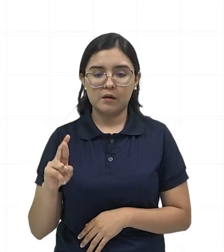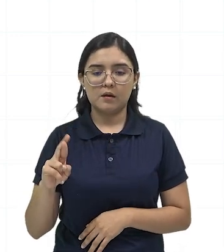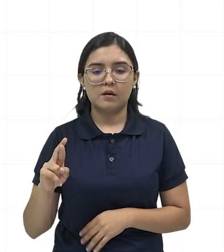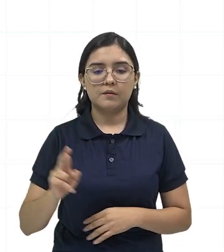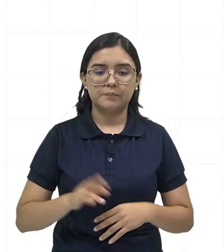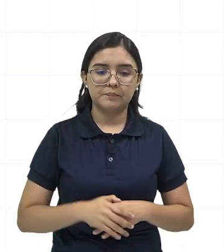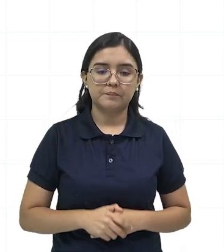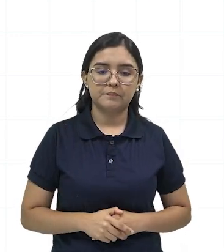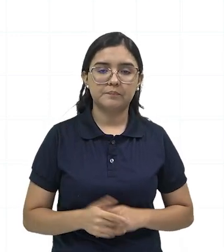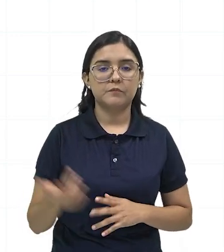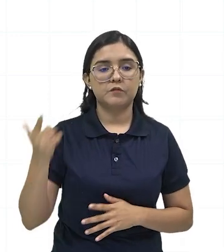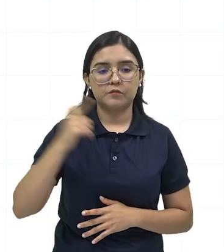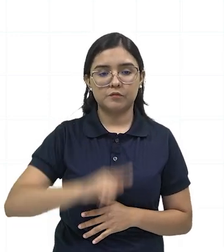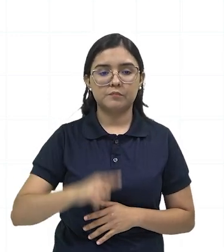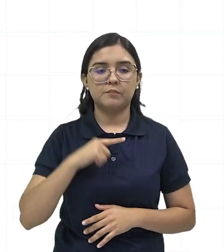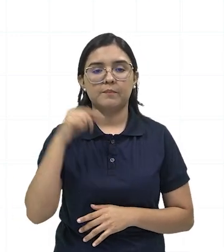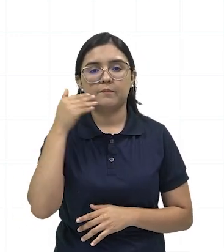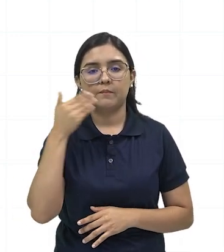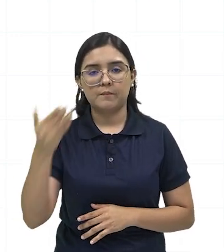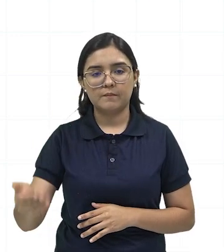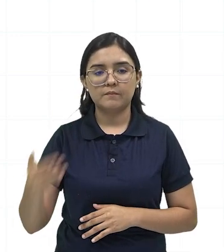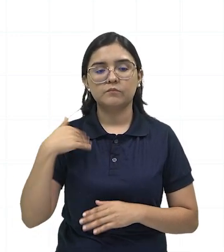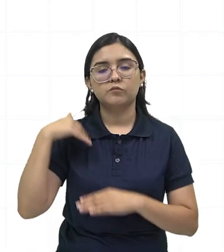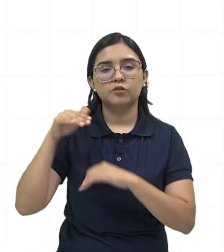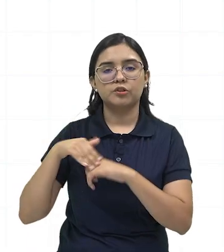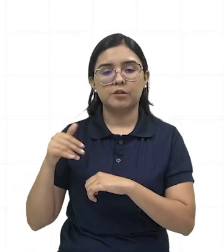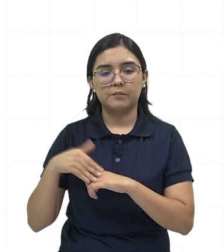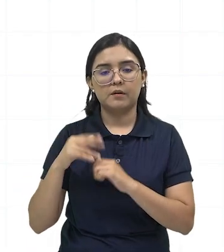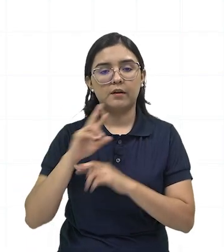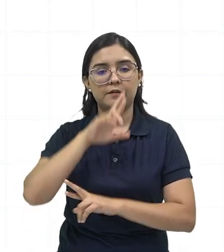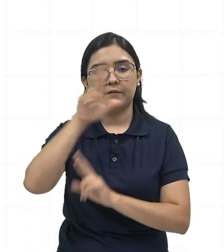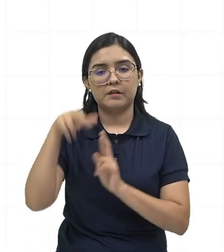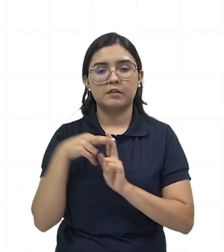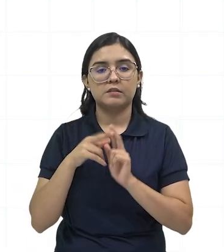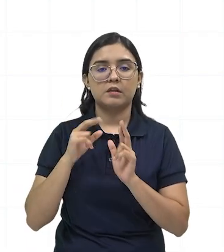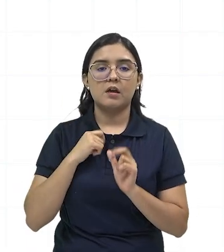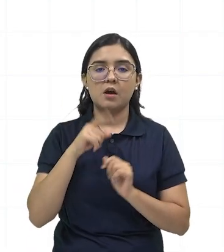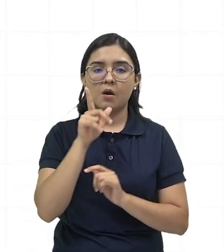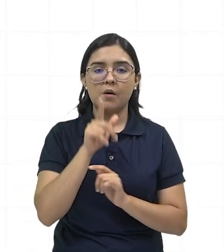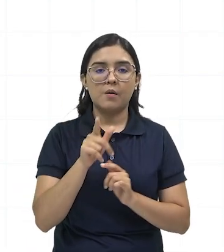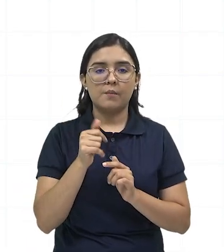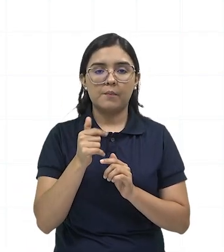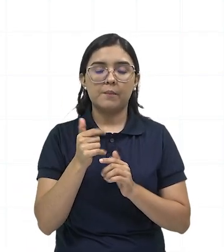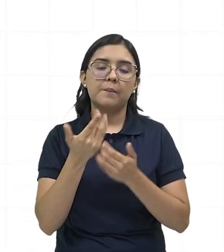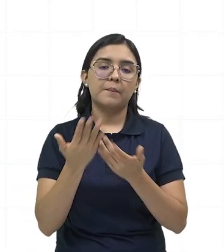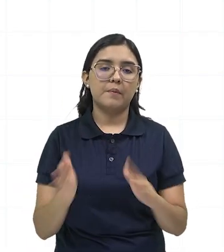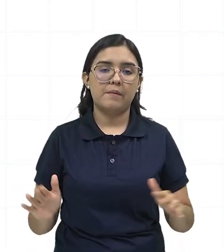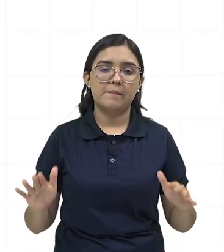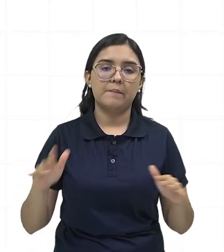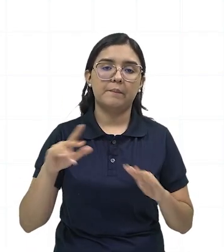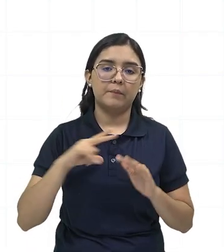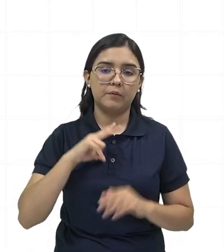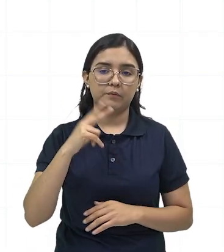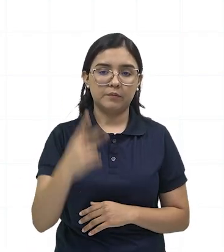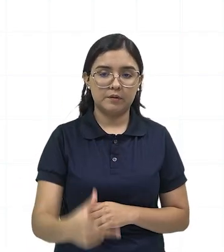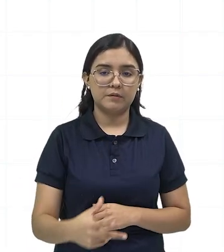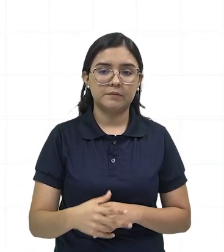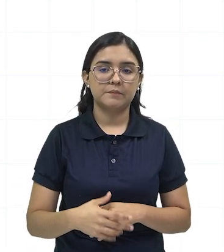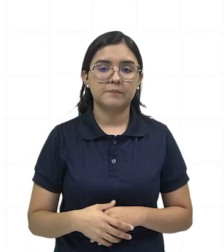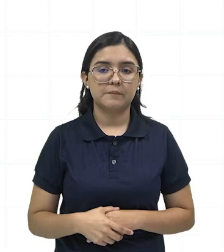ele faz uma espécie de invocação também, com referência ao mar português,